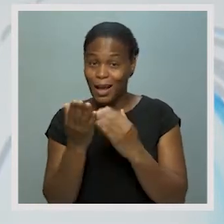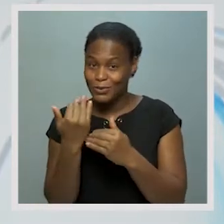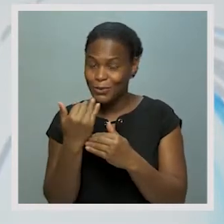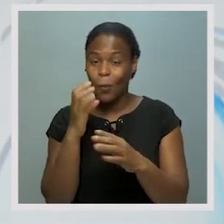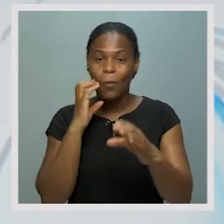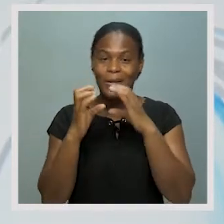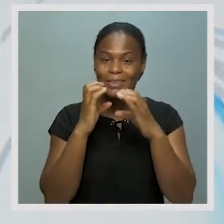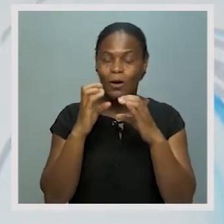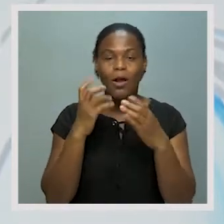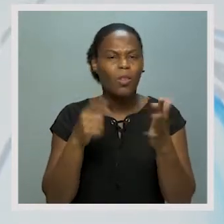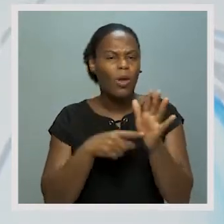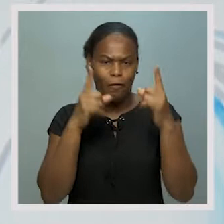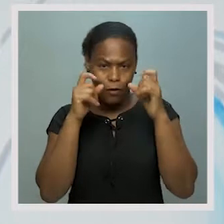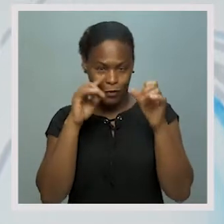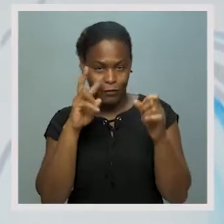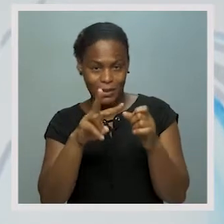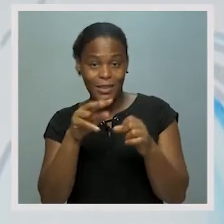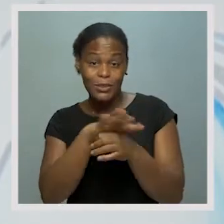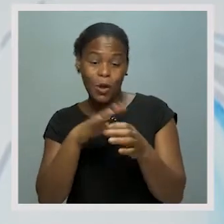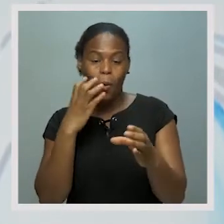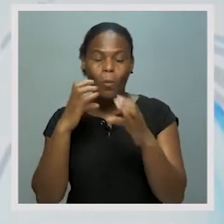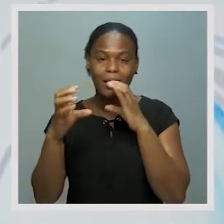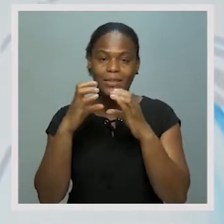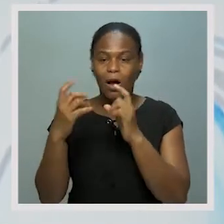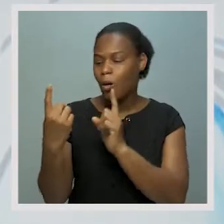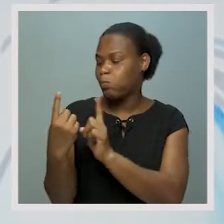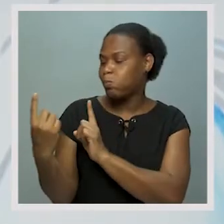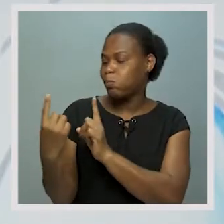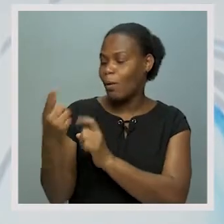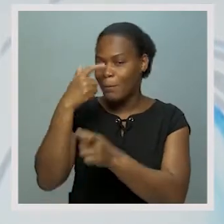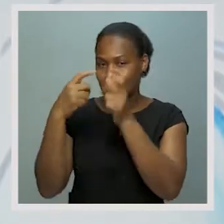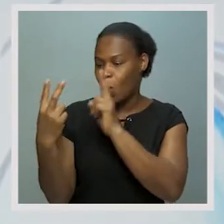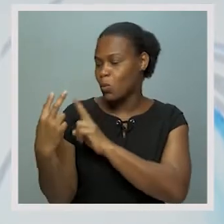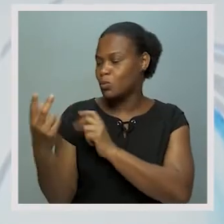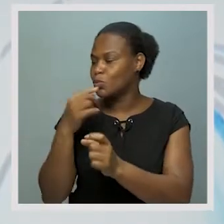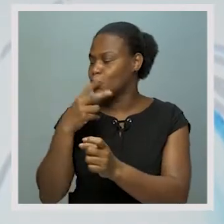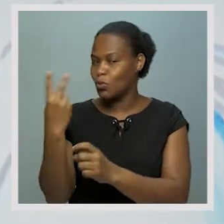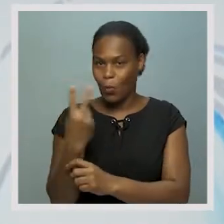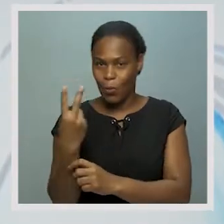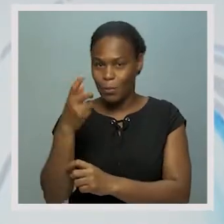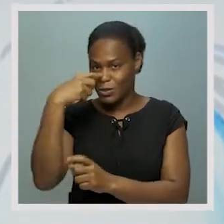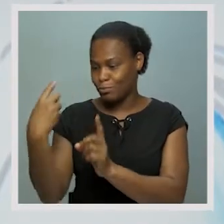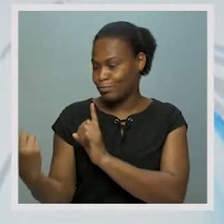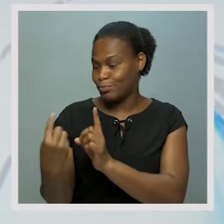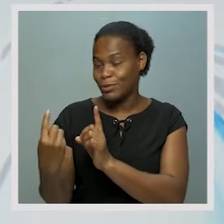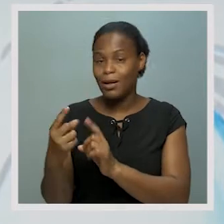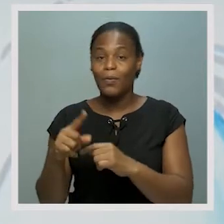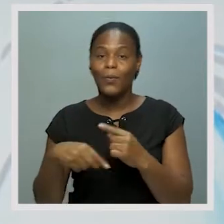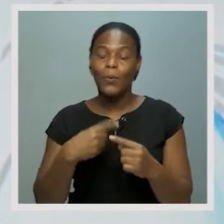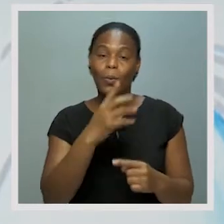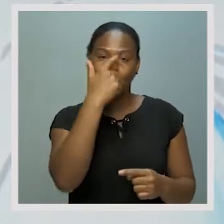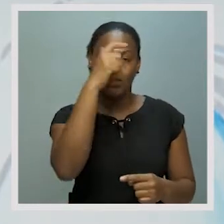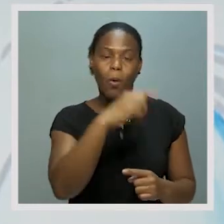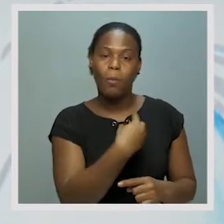situação de comunicação presencial e bilateral, onde o emissor tem a chance